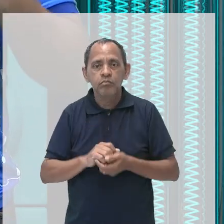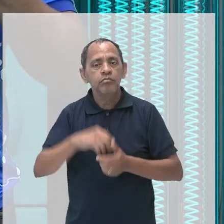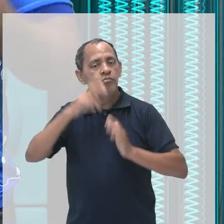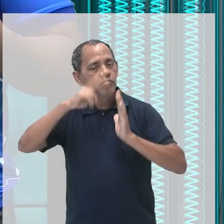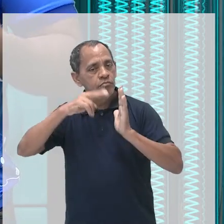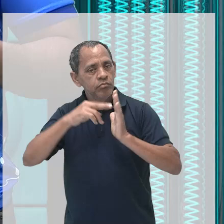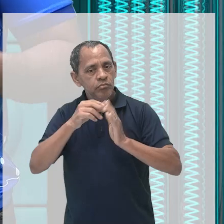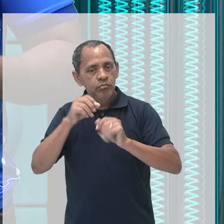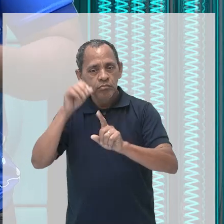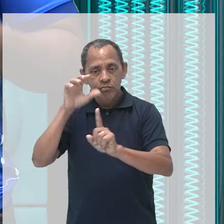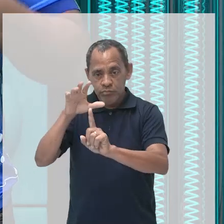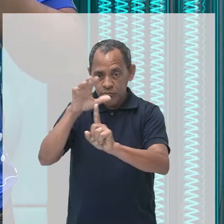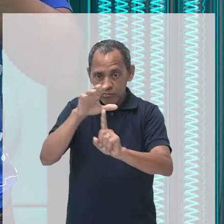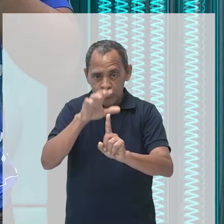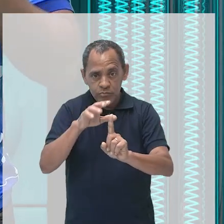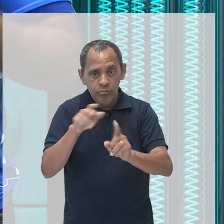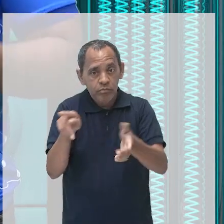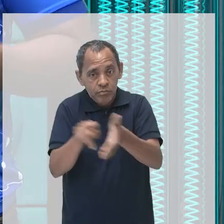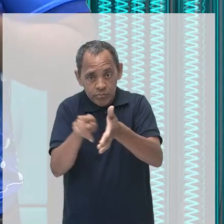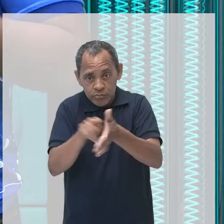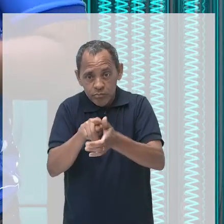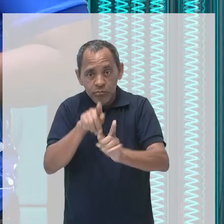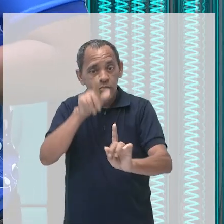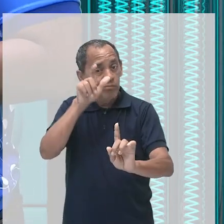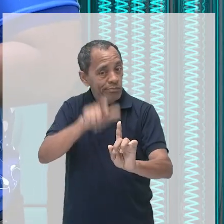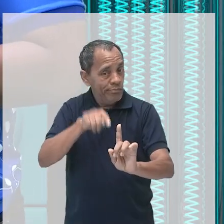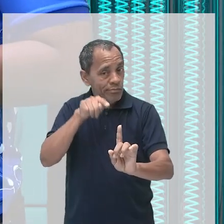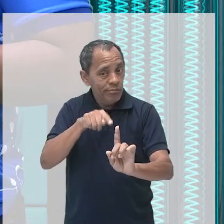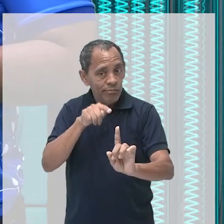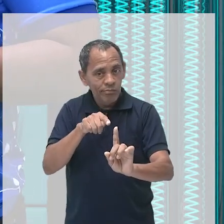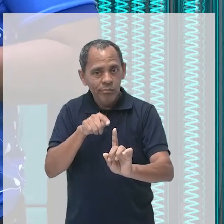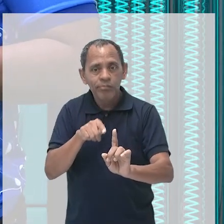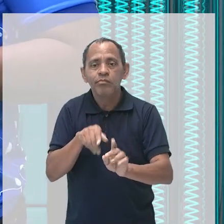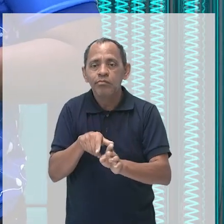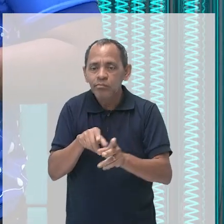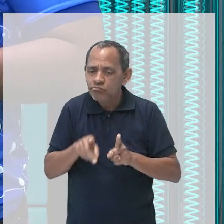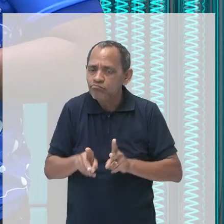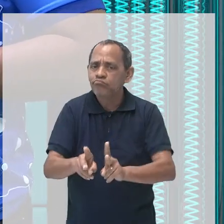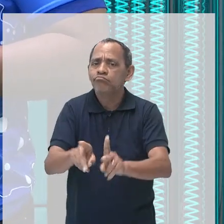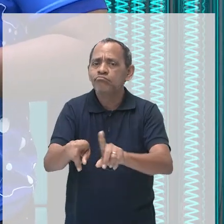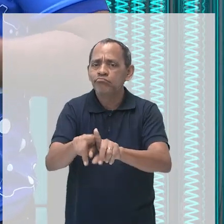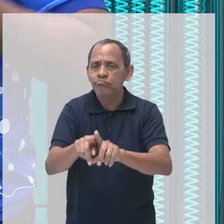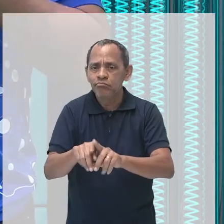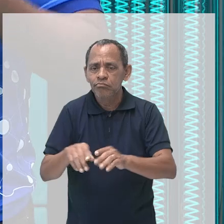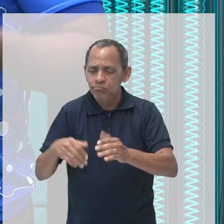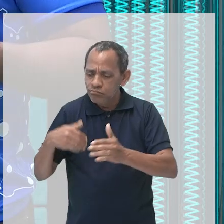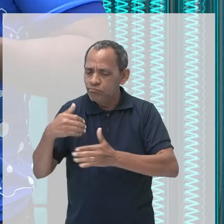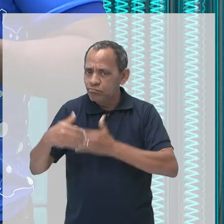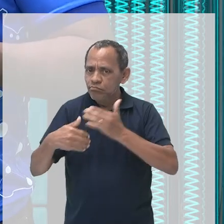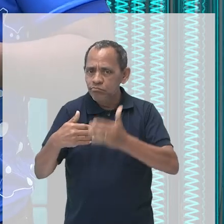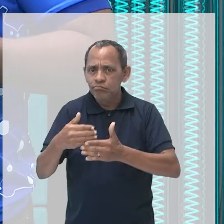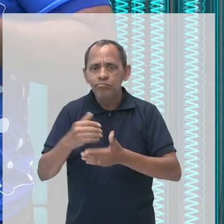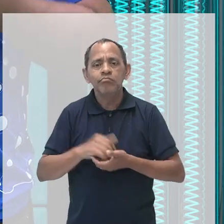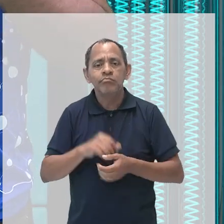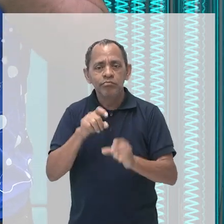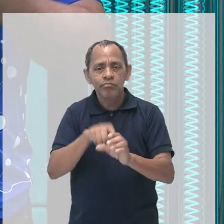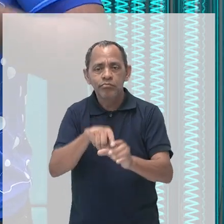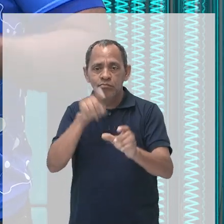para influenciar ele a exatamente seguir esses passos de sair das dívidas, né, ter o nome